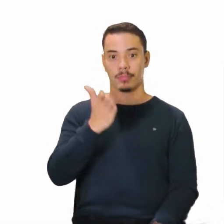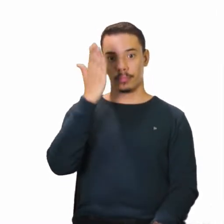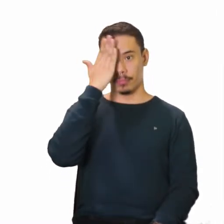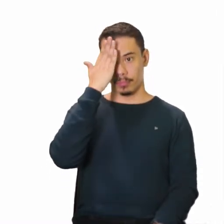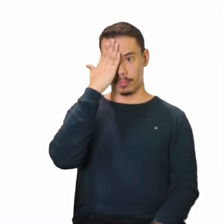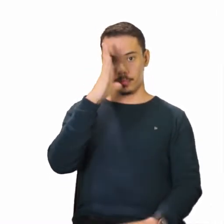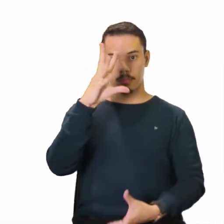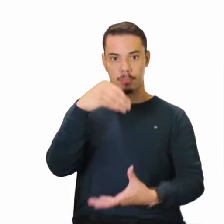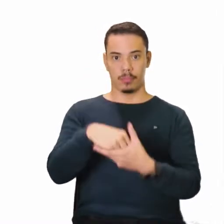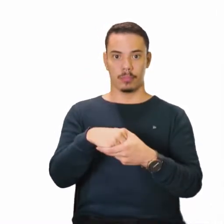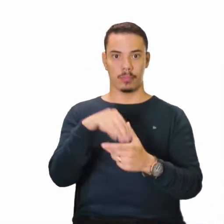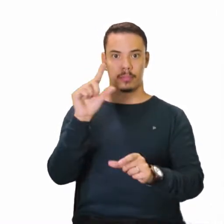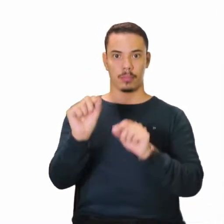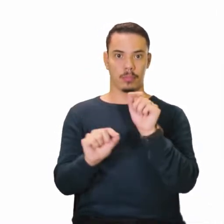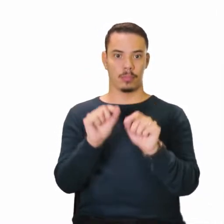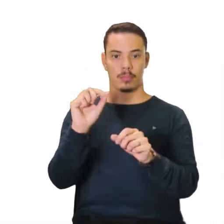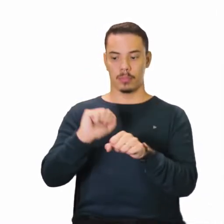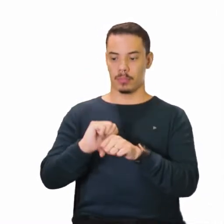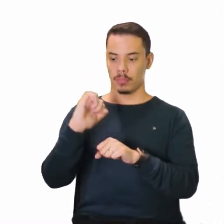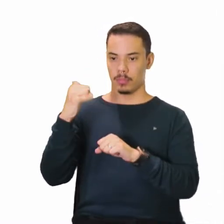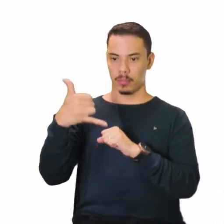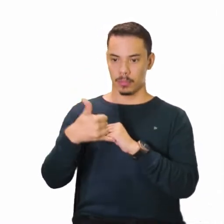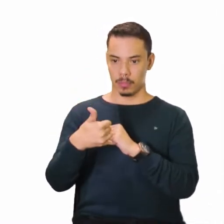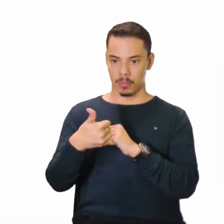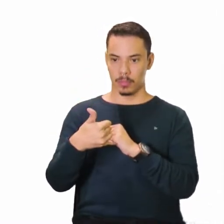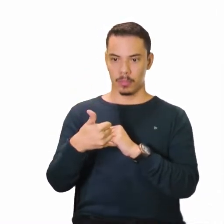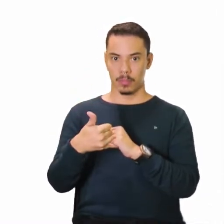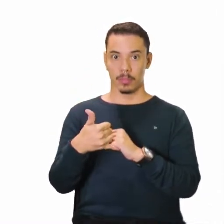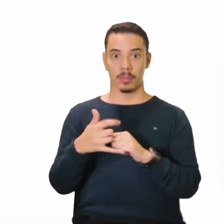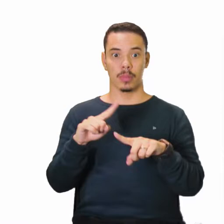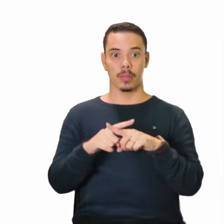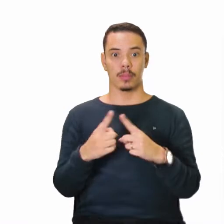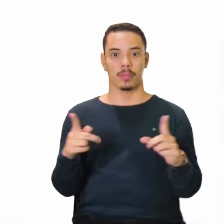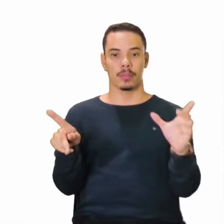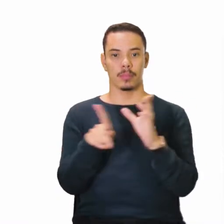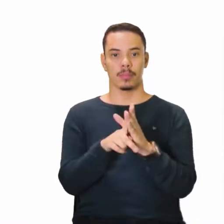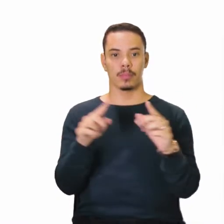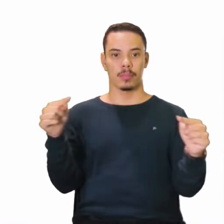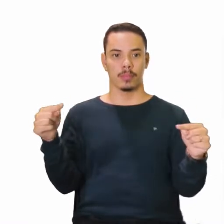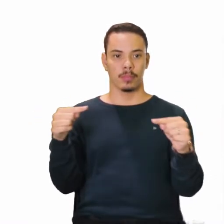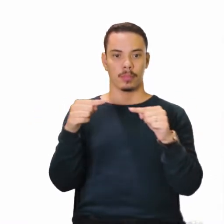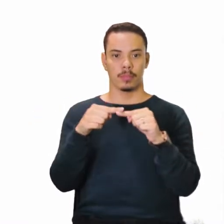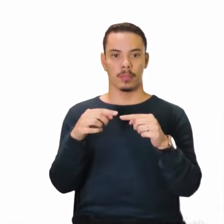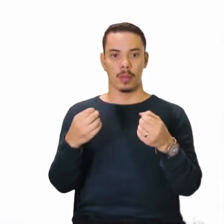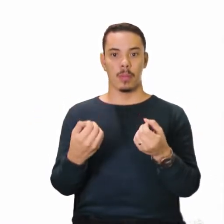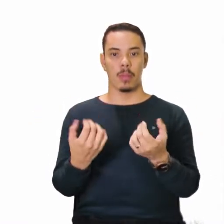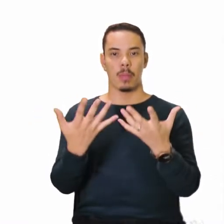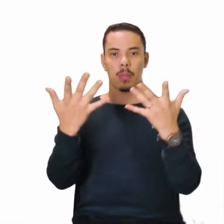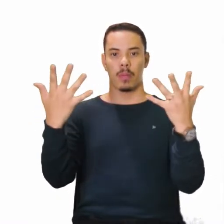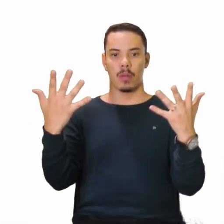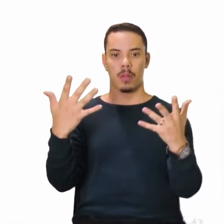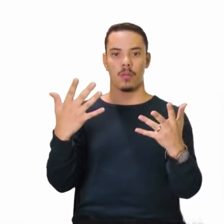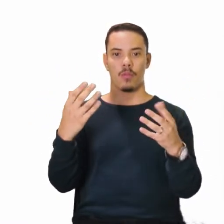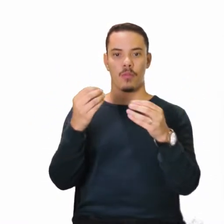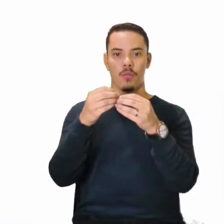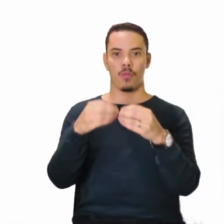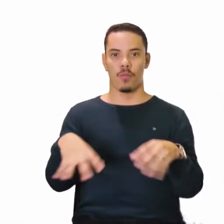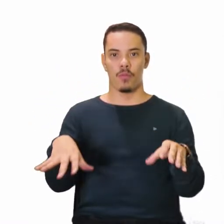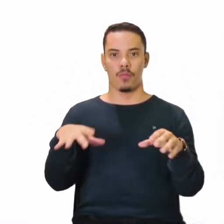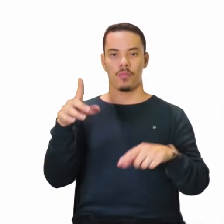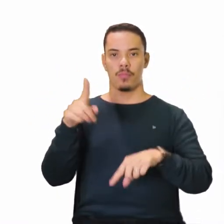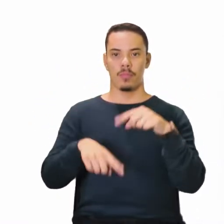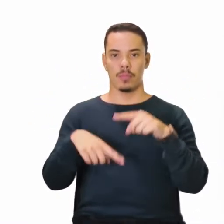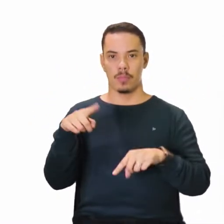vai ser o quê? Adjetivo. Na ponta do chalé brilhava um grande ovo de